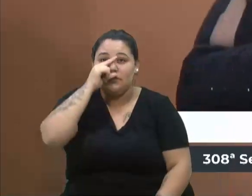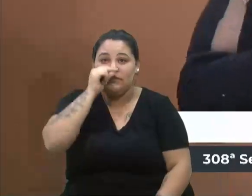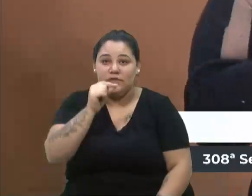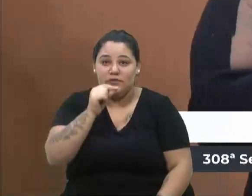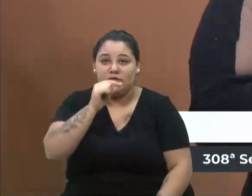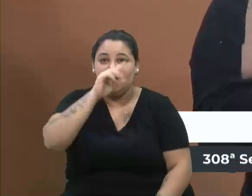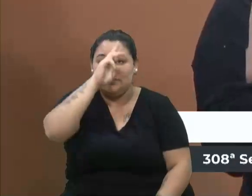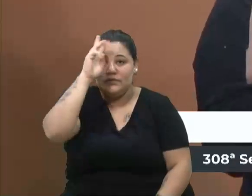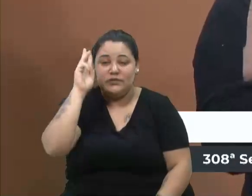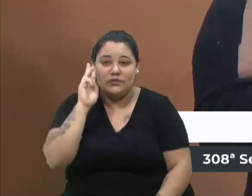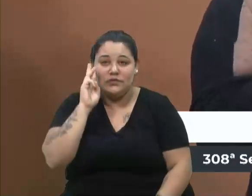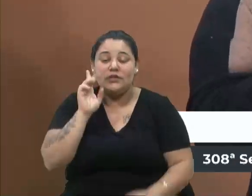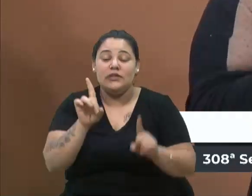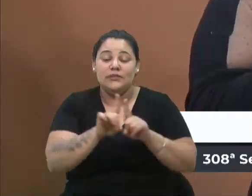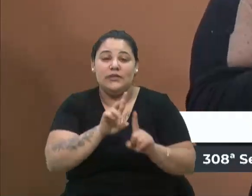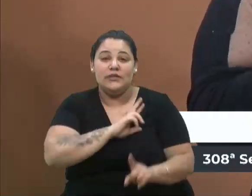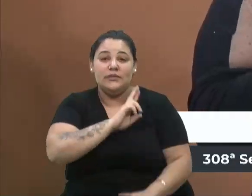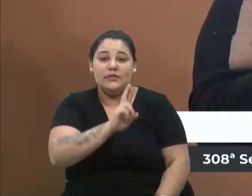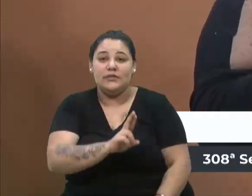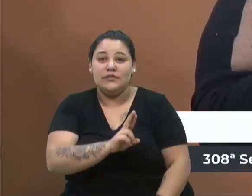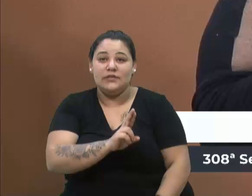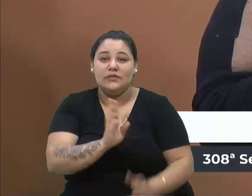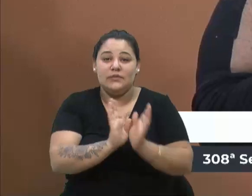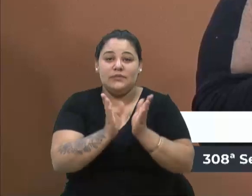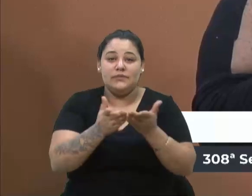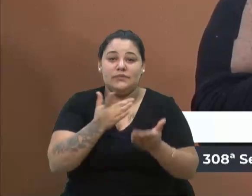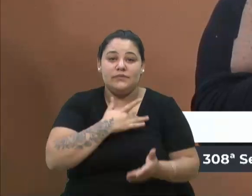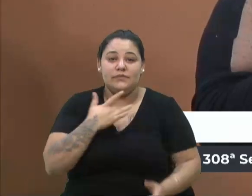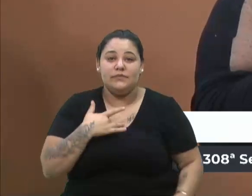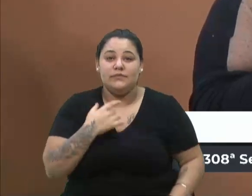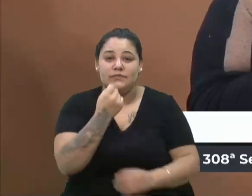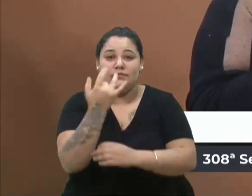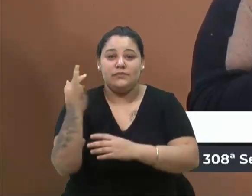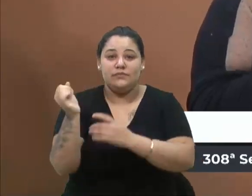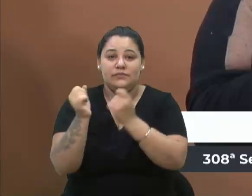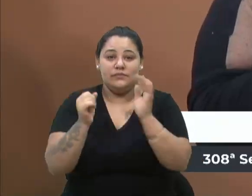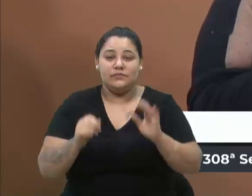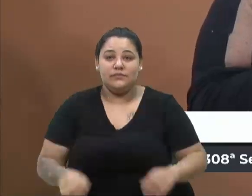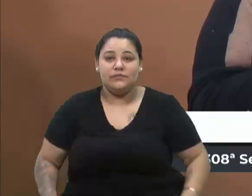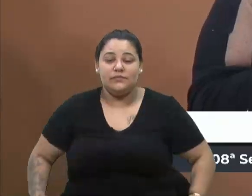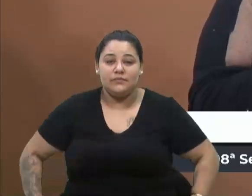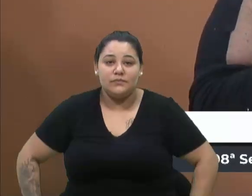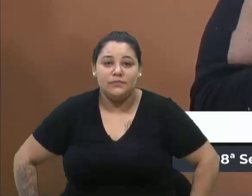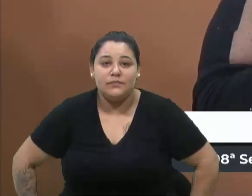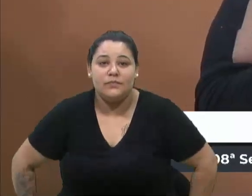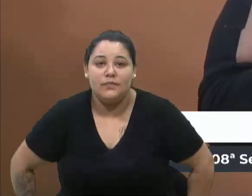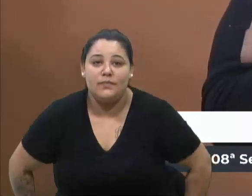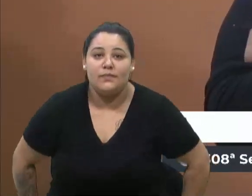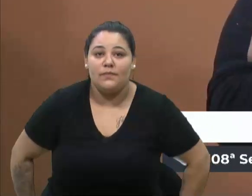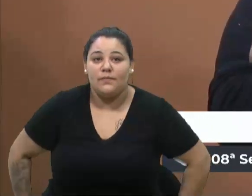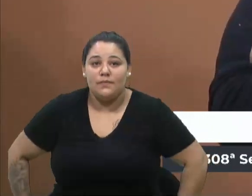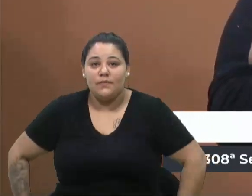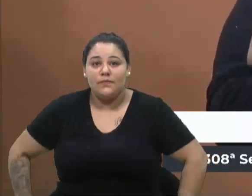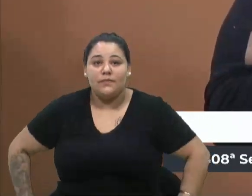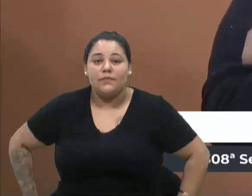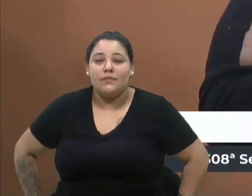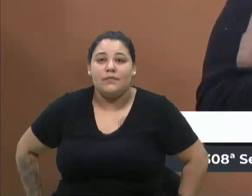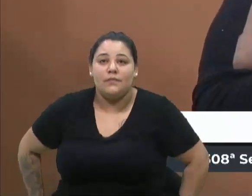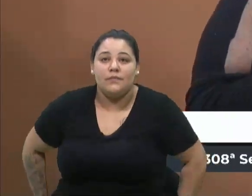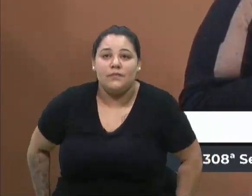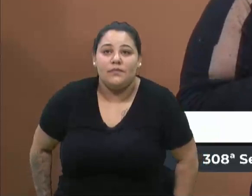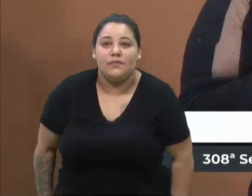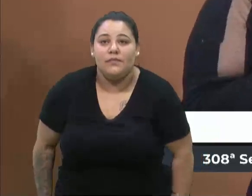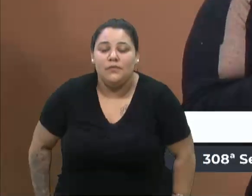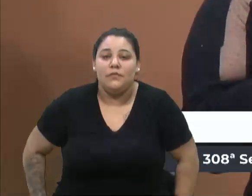e também em nome da Comissão da Saúde meio ambiente que é composta pelos vereadores o mercador que